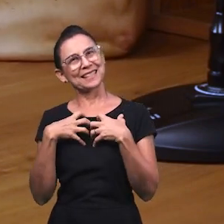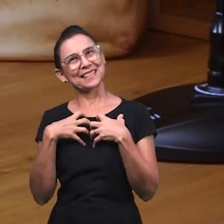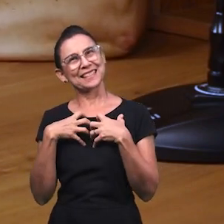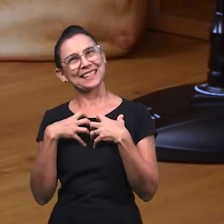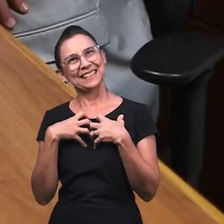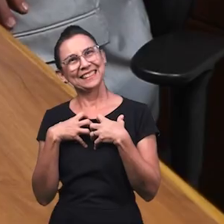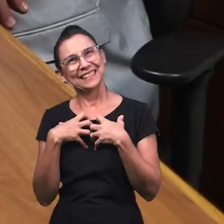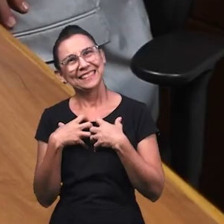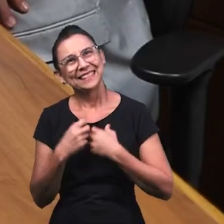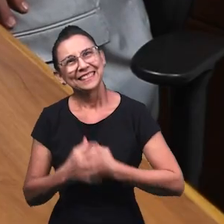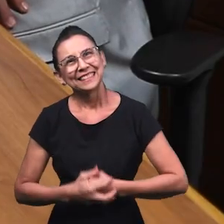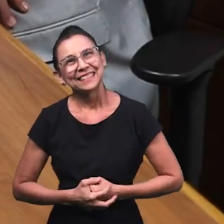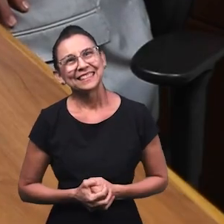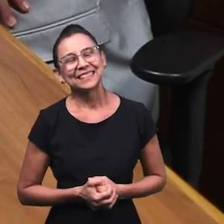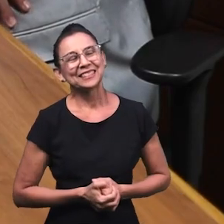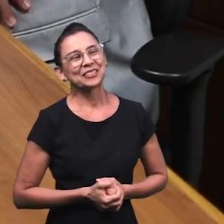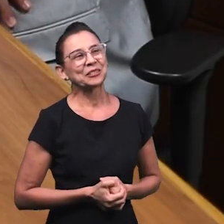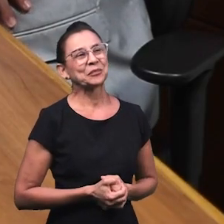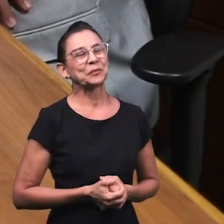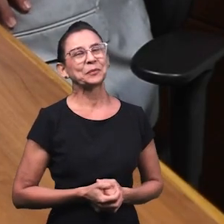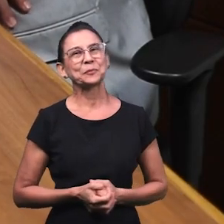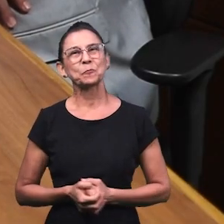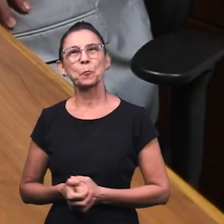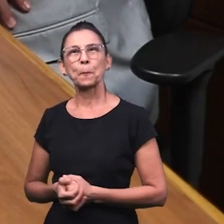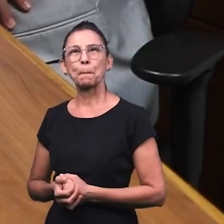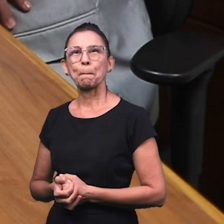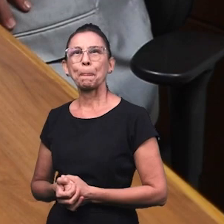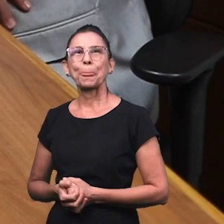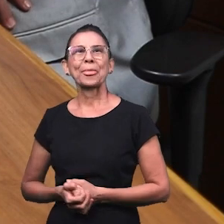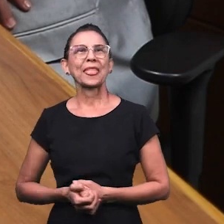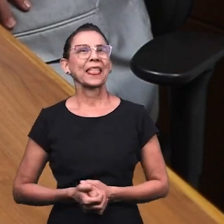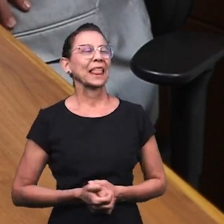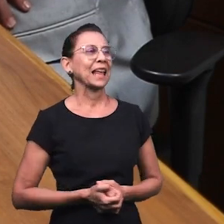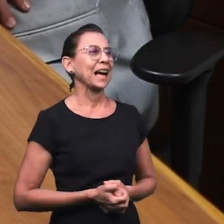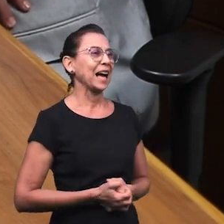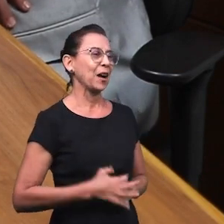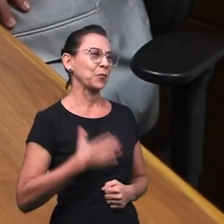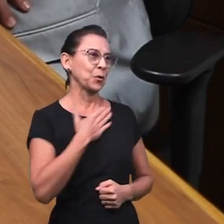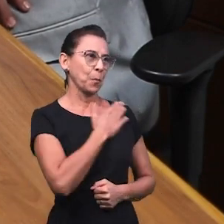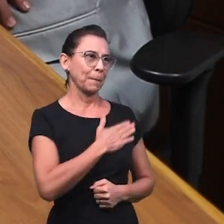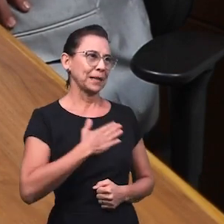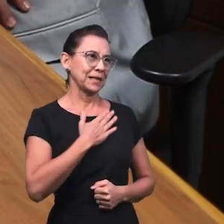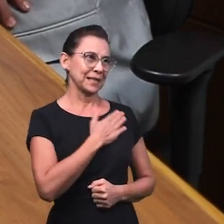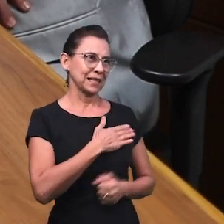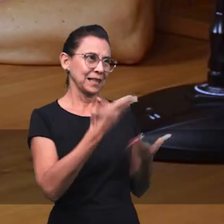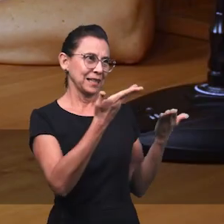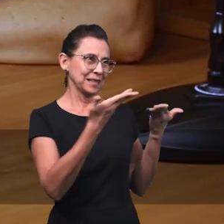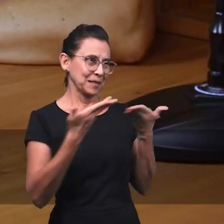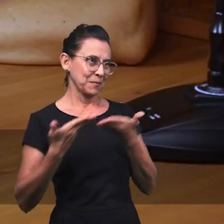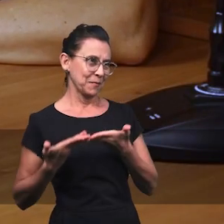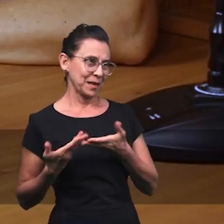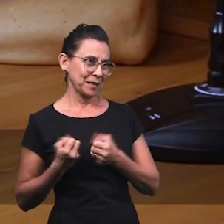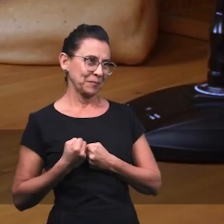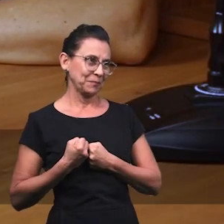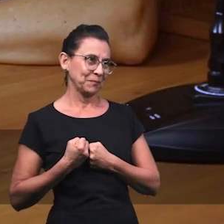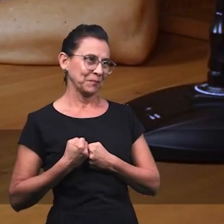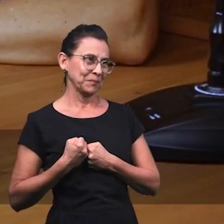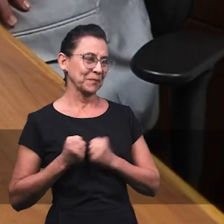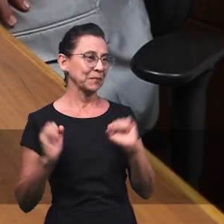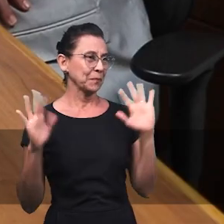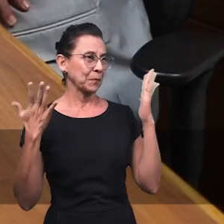muito feliz. Glória a Deus. Carlos, foi um grande prazer recebê-lo aqui.